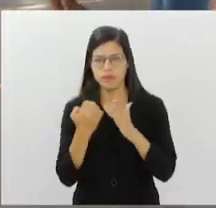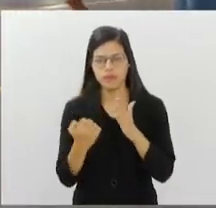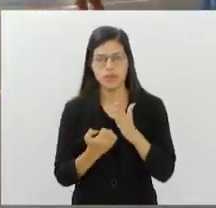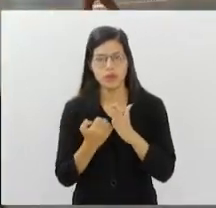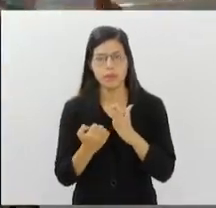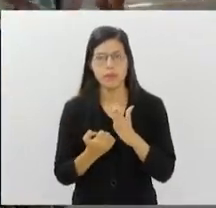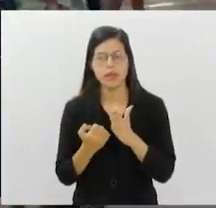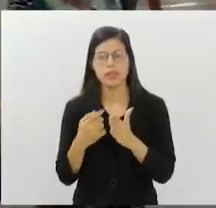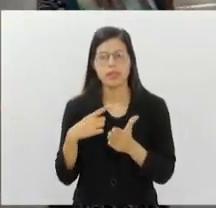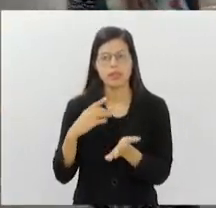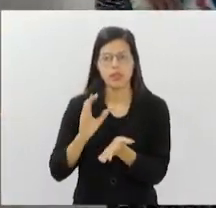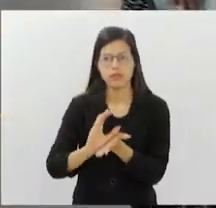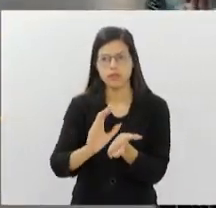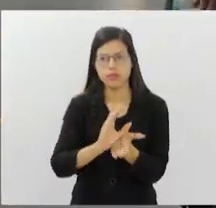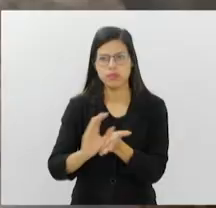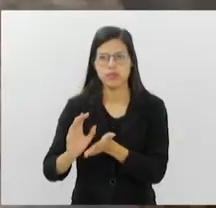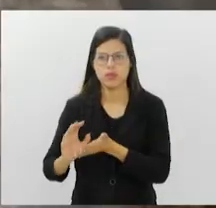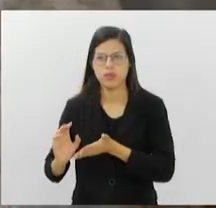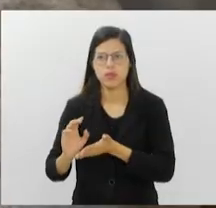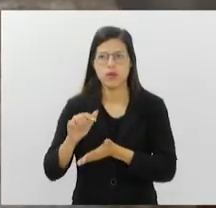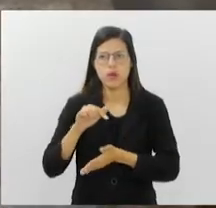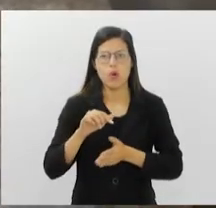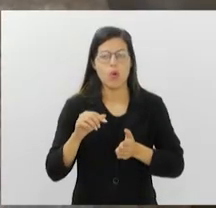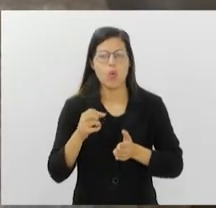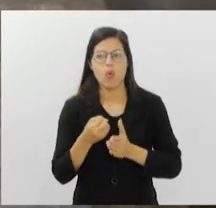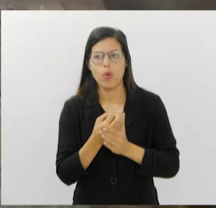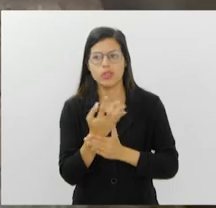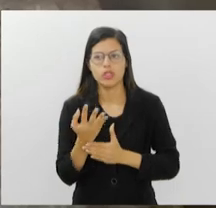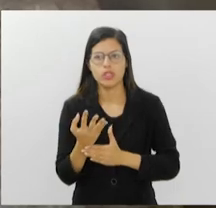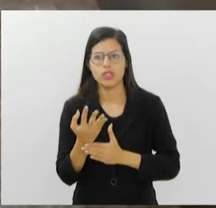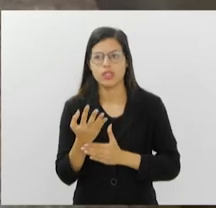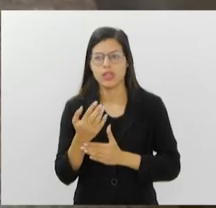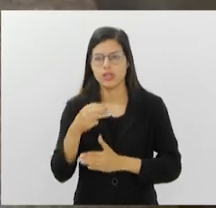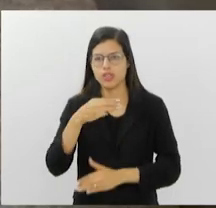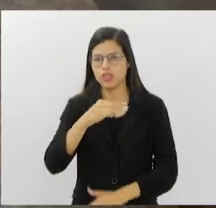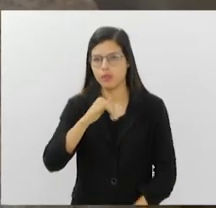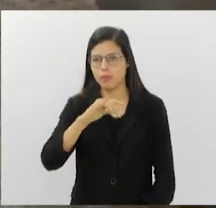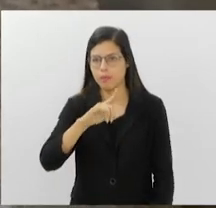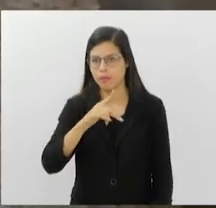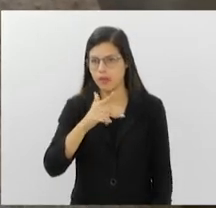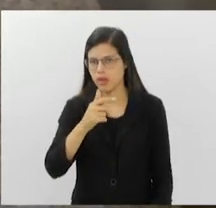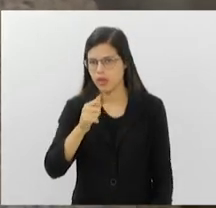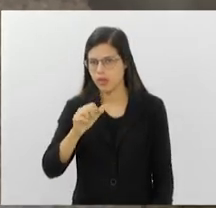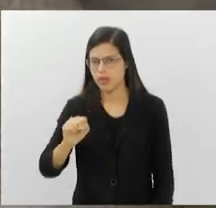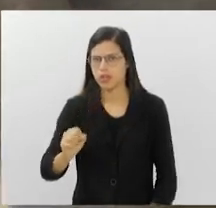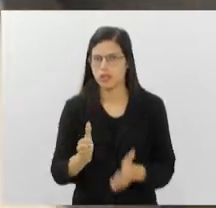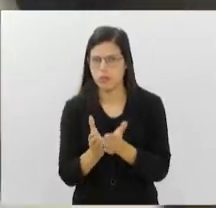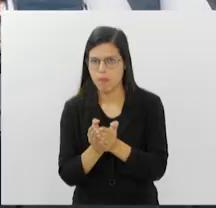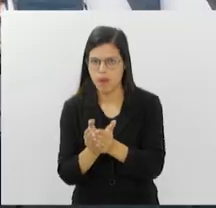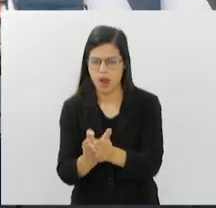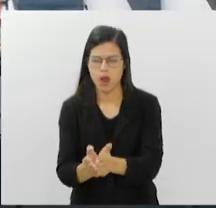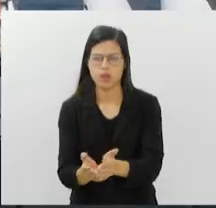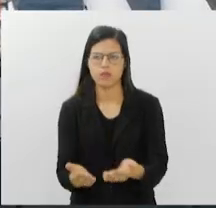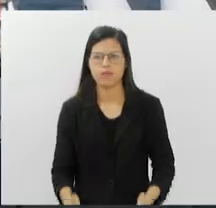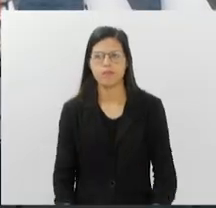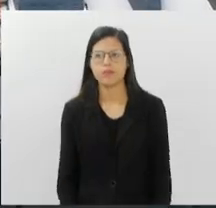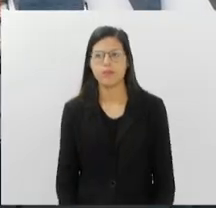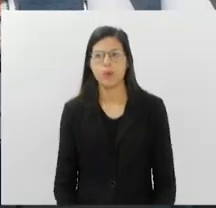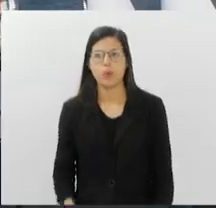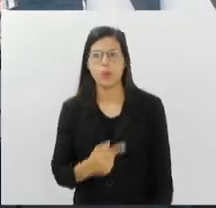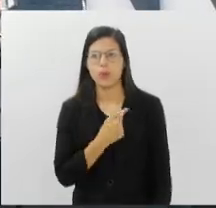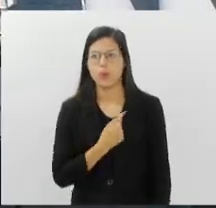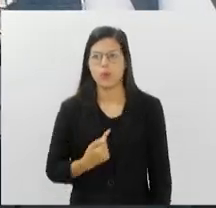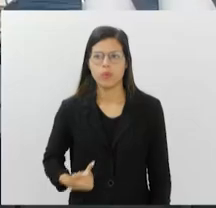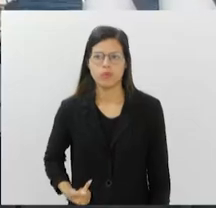na quantidade de milhas náuticas, em vez da tarifa paga pelo usuário. O governo não pretende